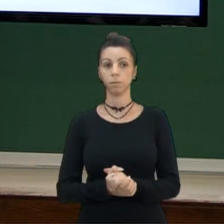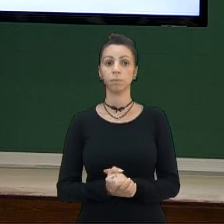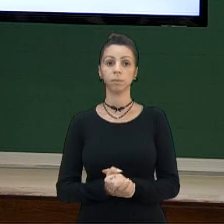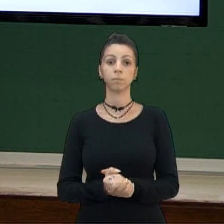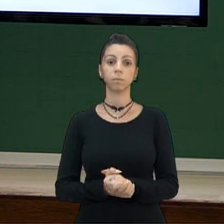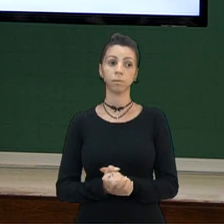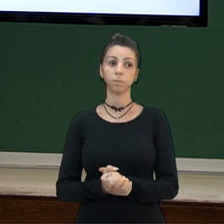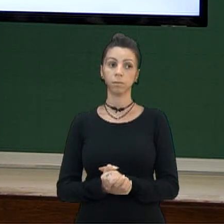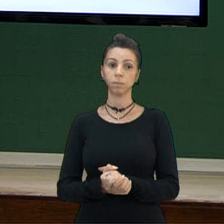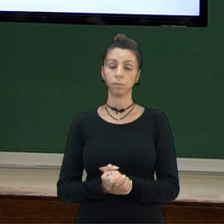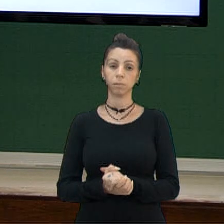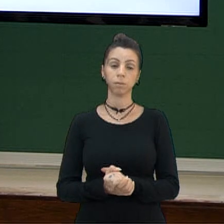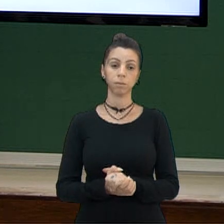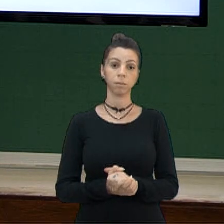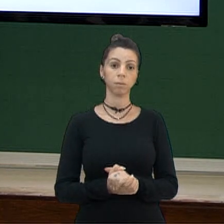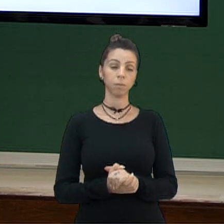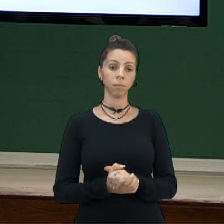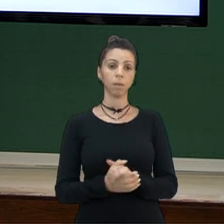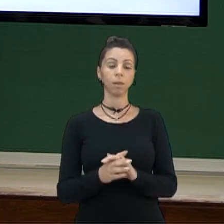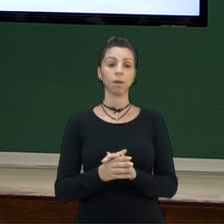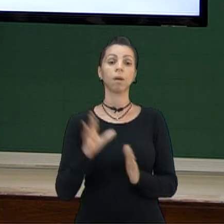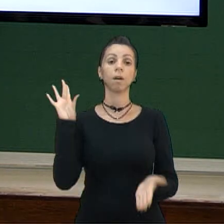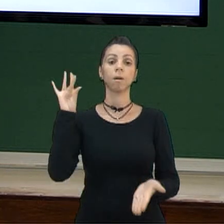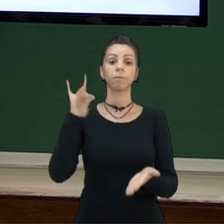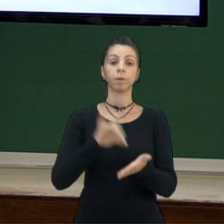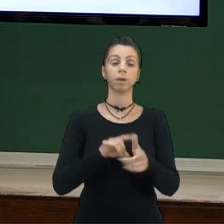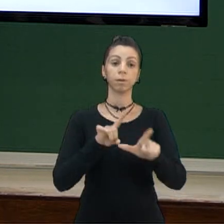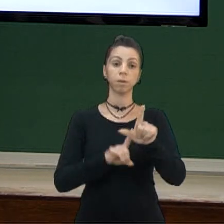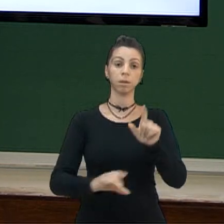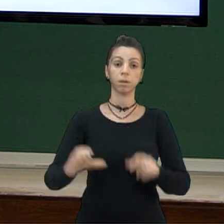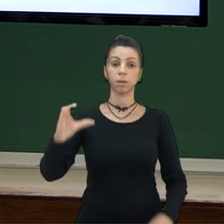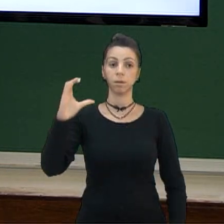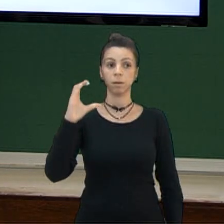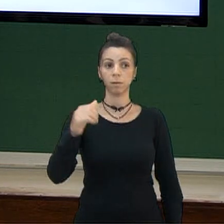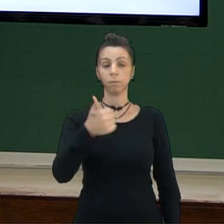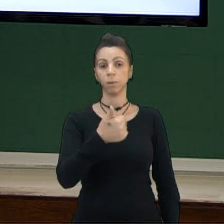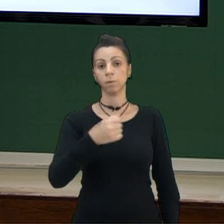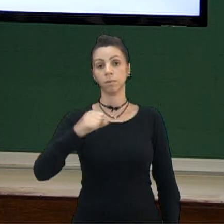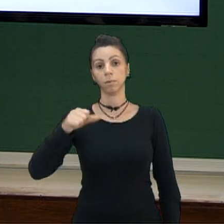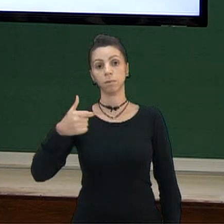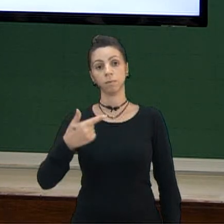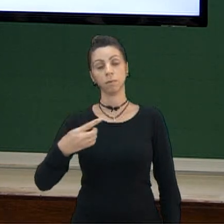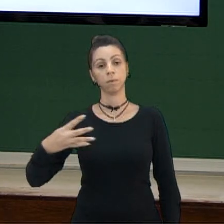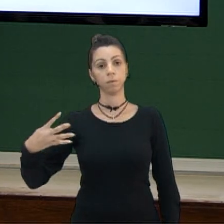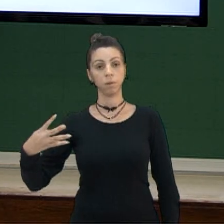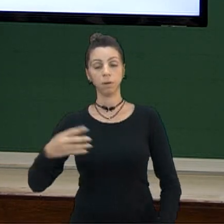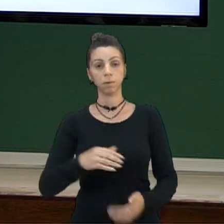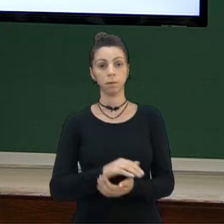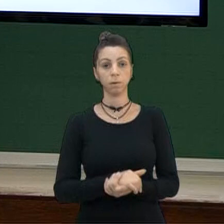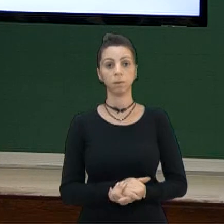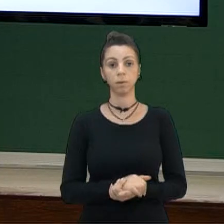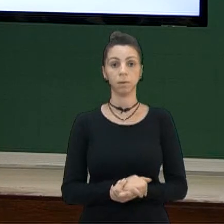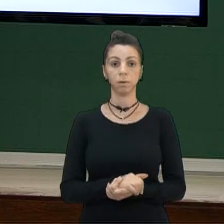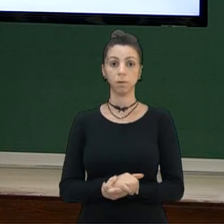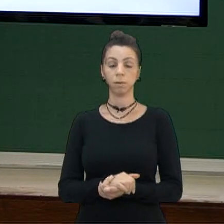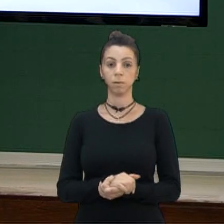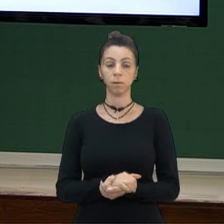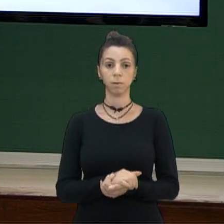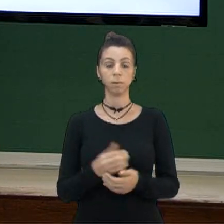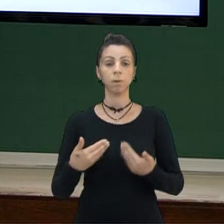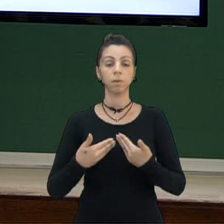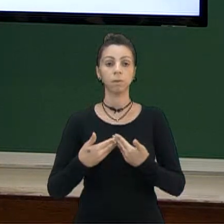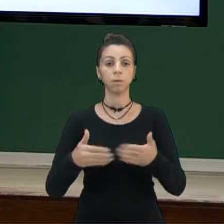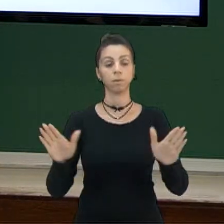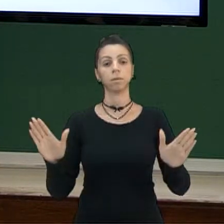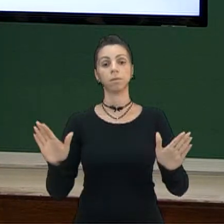Constituição, a letra C, Constituição de 1824, com a Proclamação da República, né? Nós tivemos a